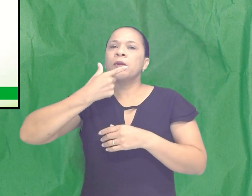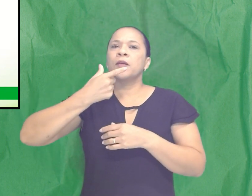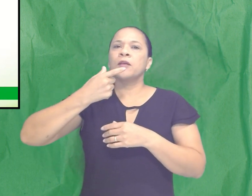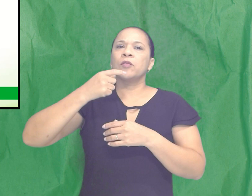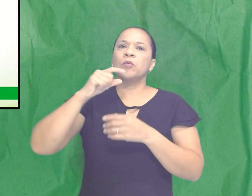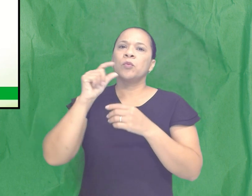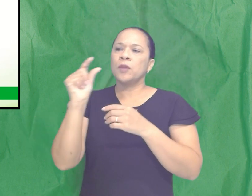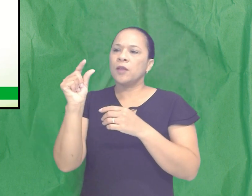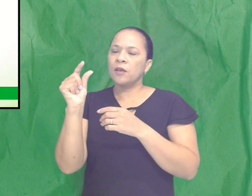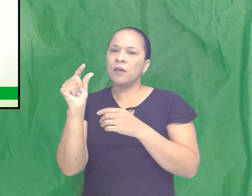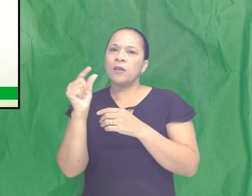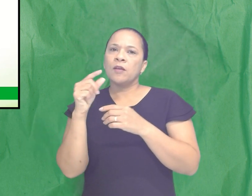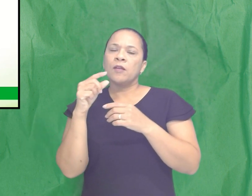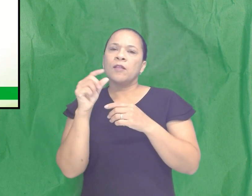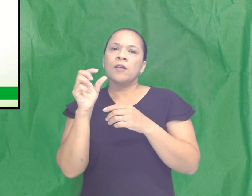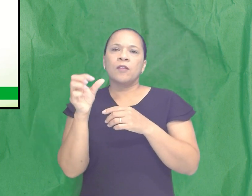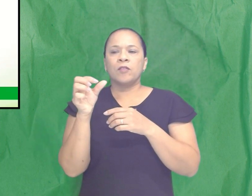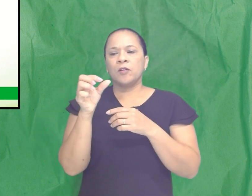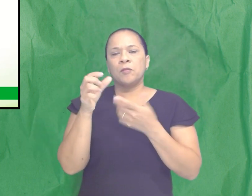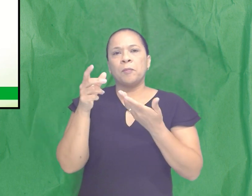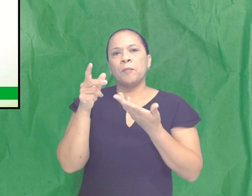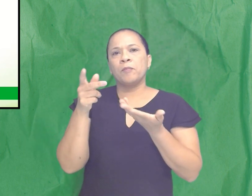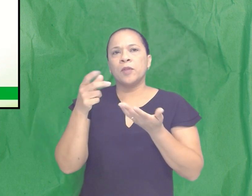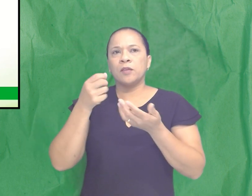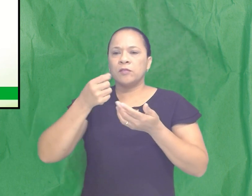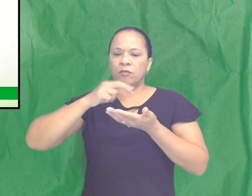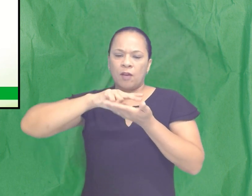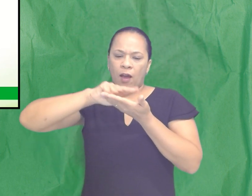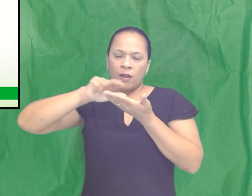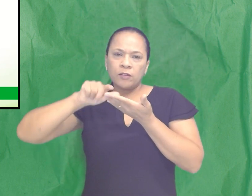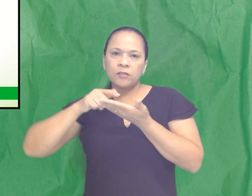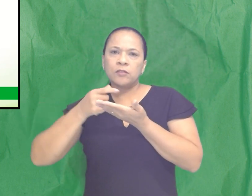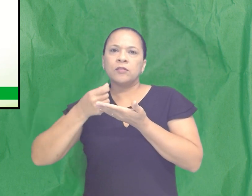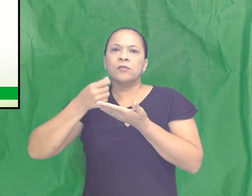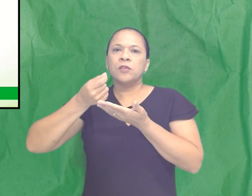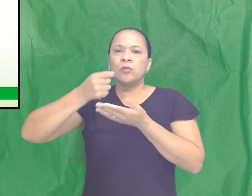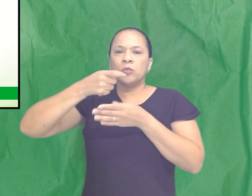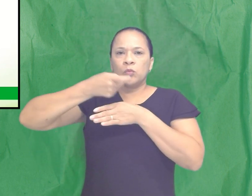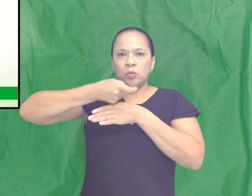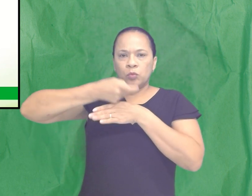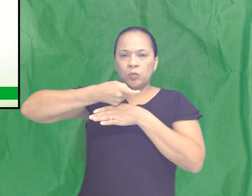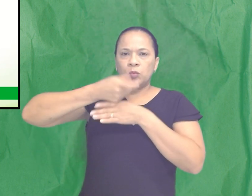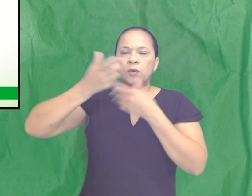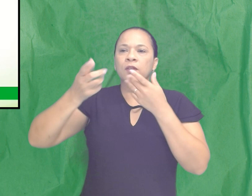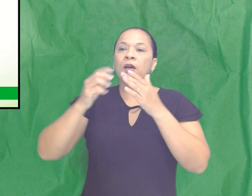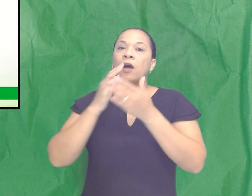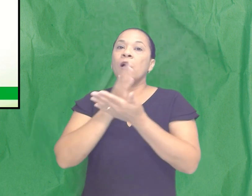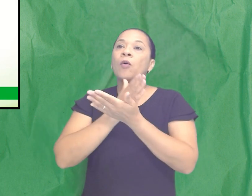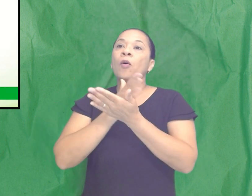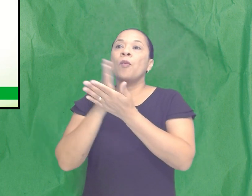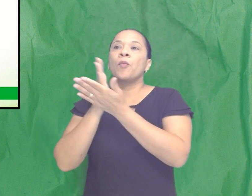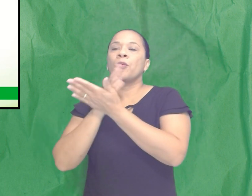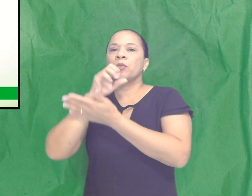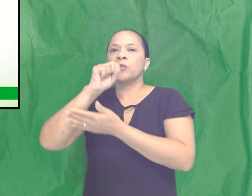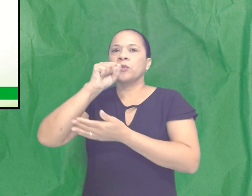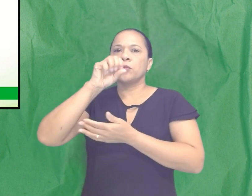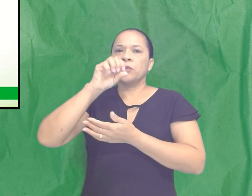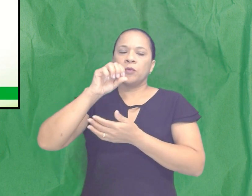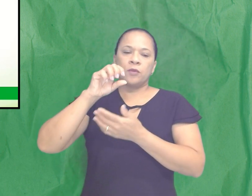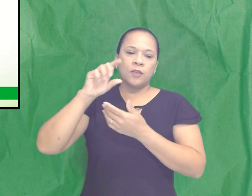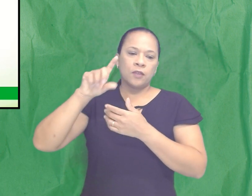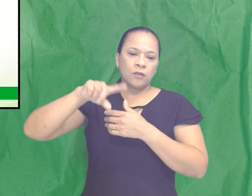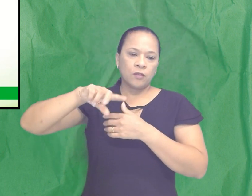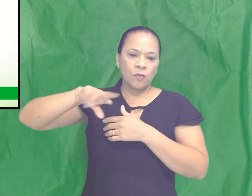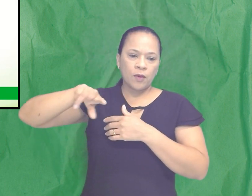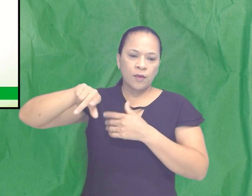as dragas, as cápsulas, as pastilhas. Os semissólidos são os géis, os emplastos,